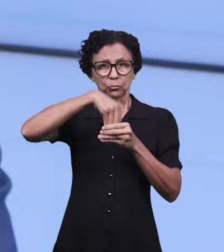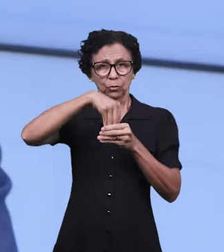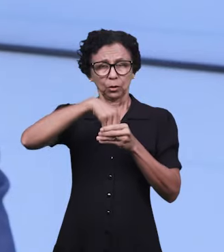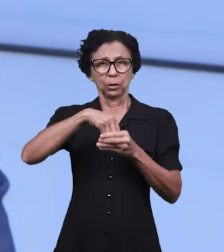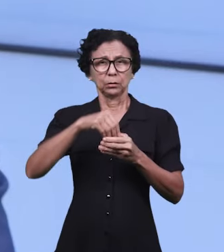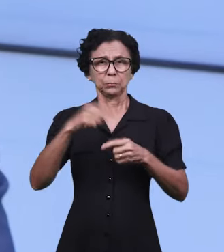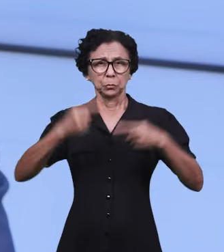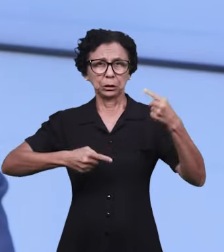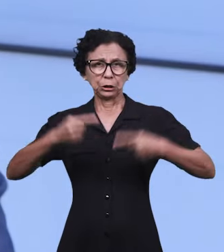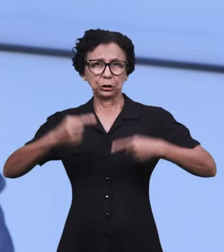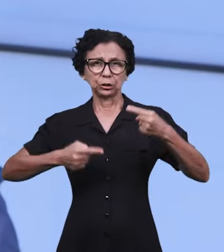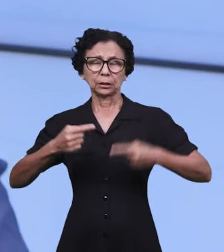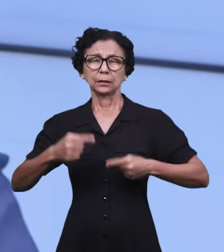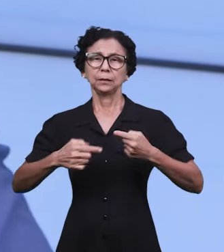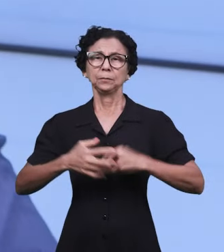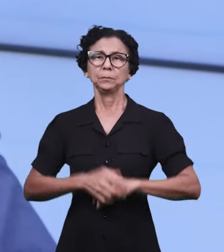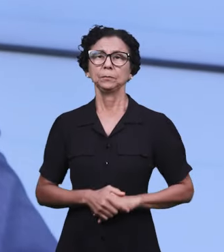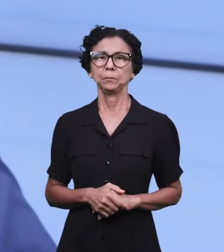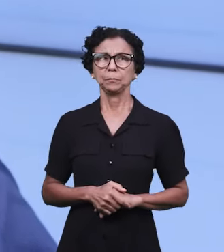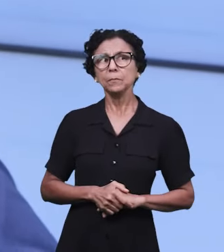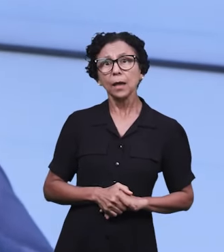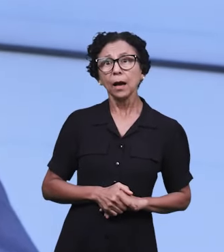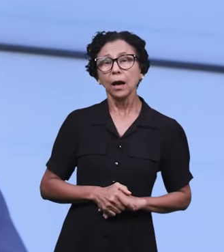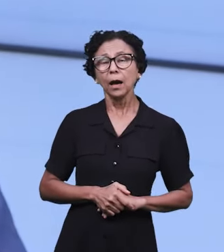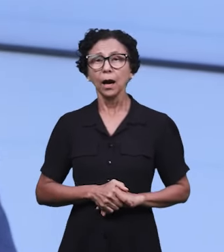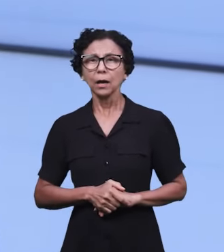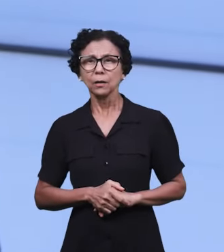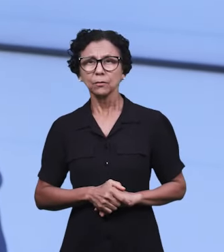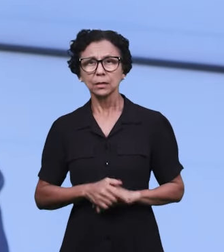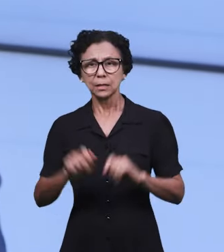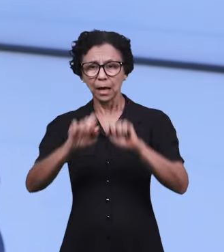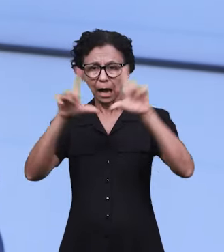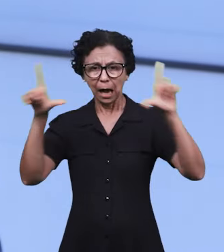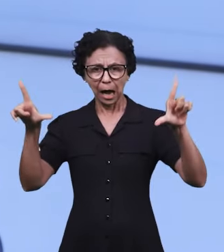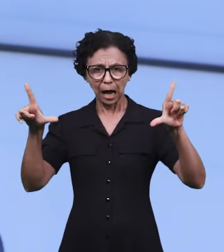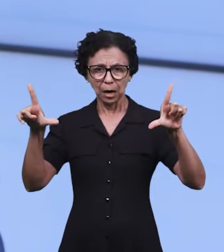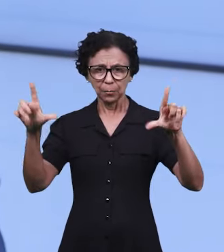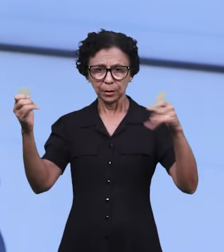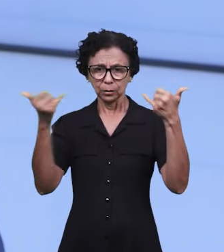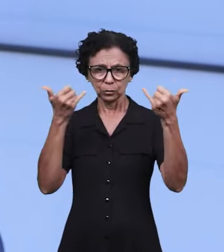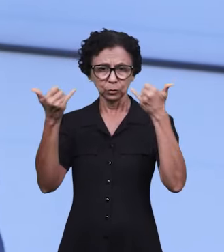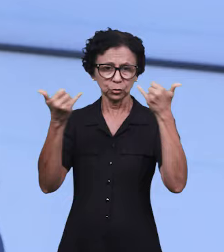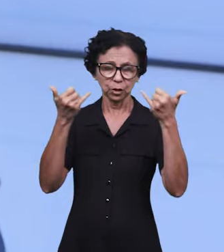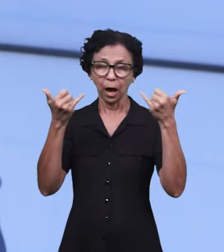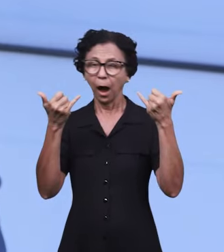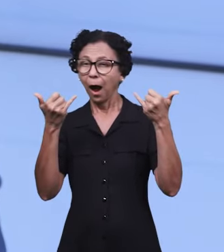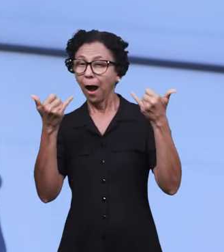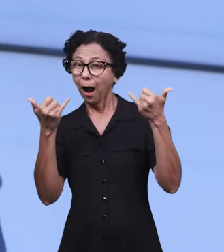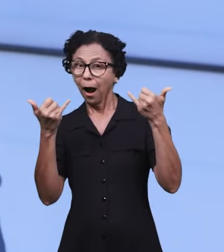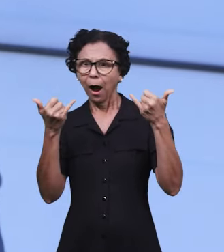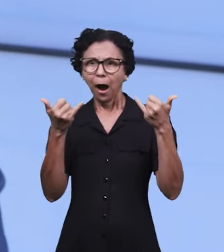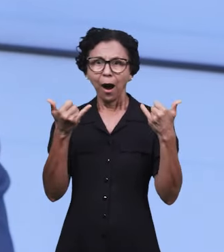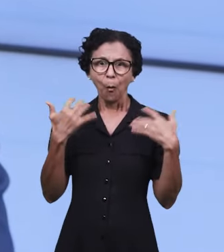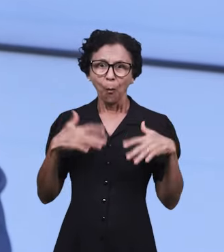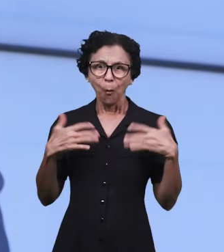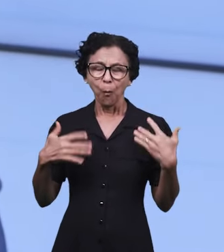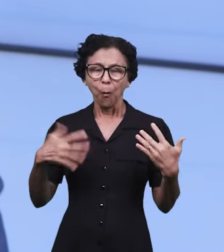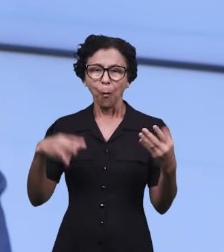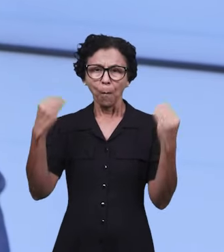notícias que chegam as pessoas já retransmitem já postam já curtem e as pessoas não têm o cuidado de